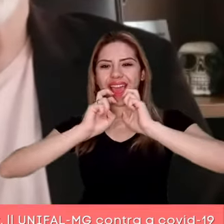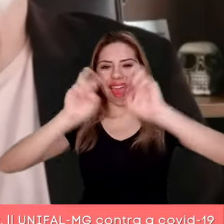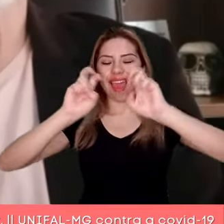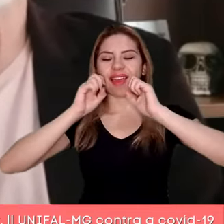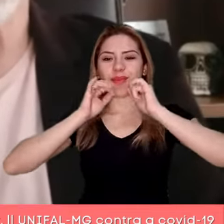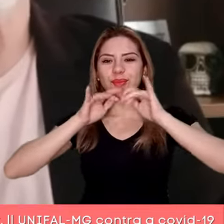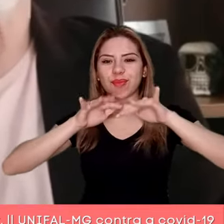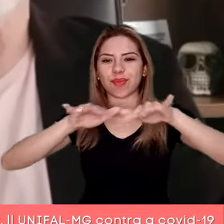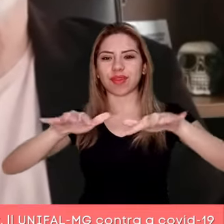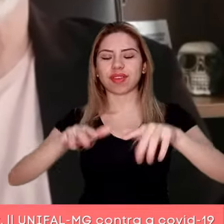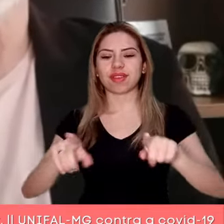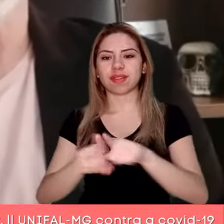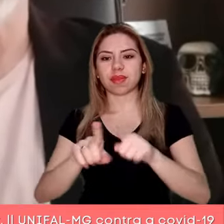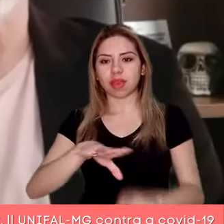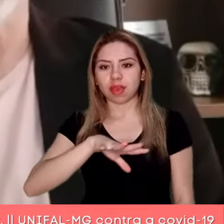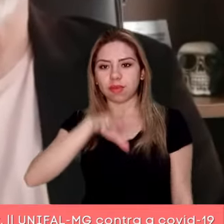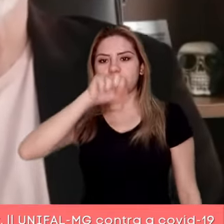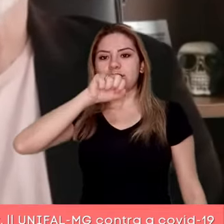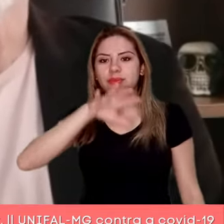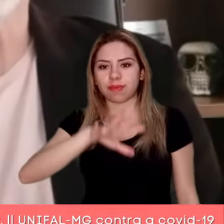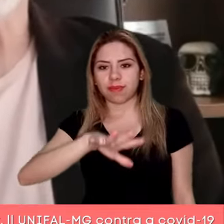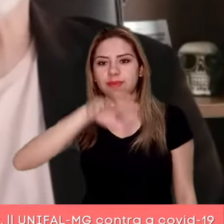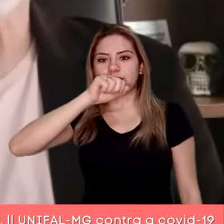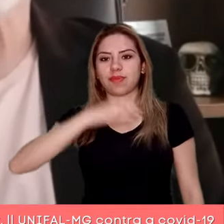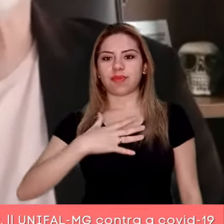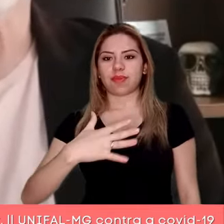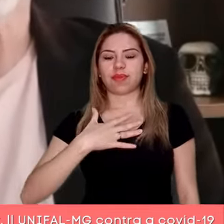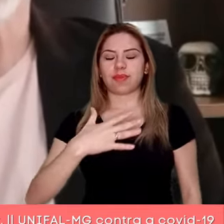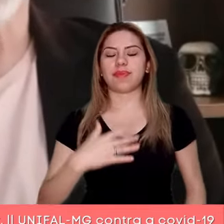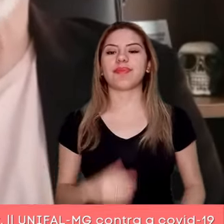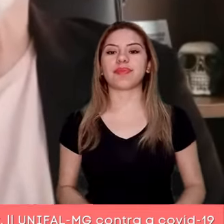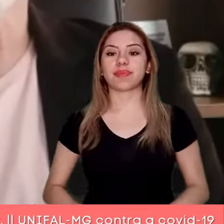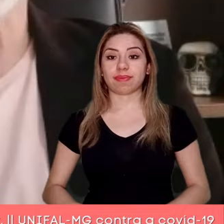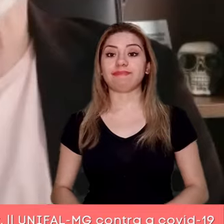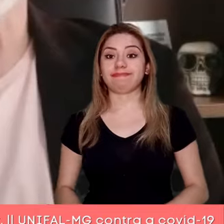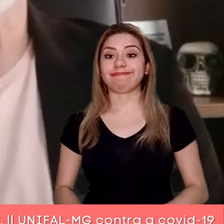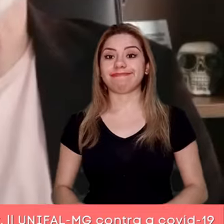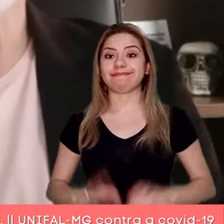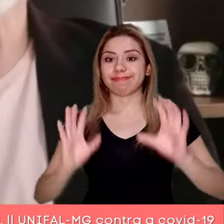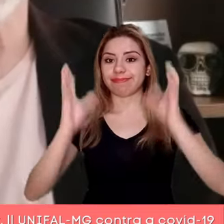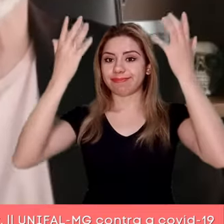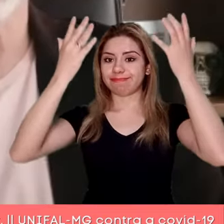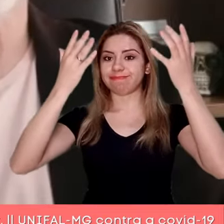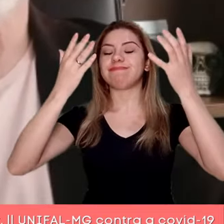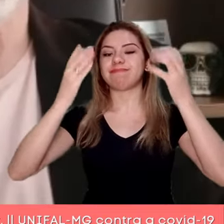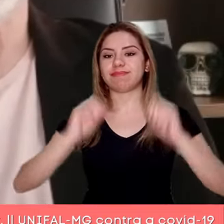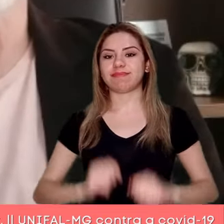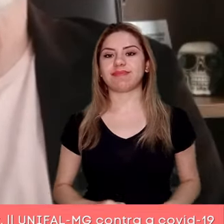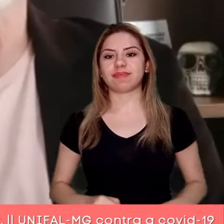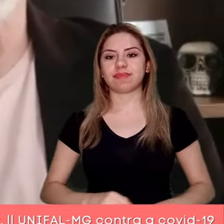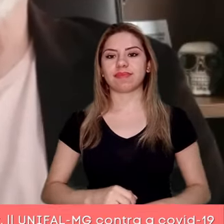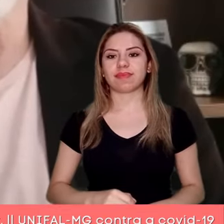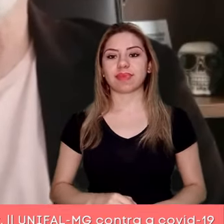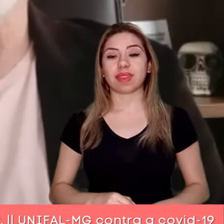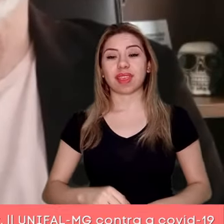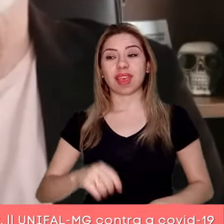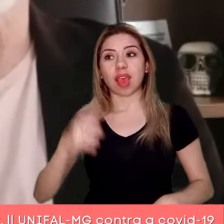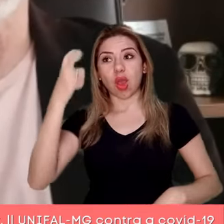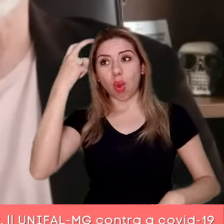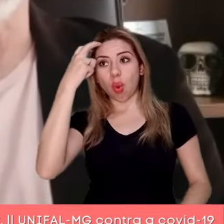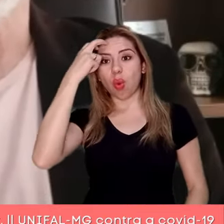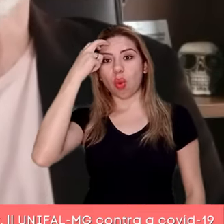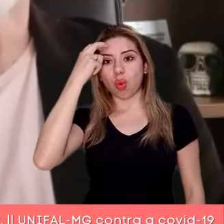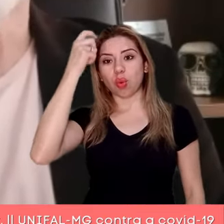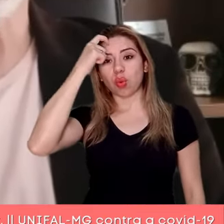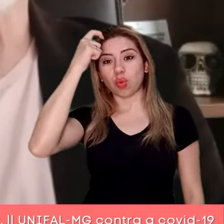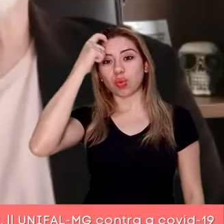alto, aumentar a frequência respiratória. Nesse sentido, é uma data estratégica para que a gente tenha consciência